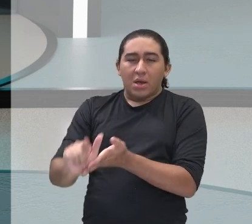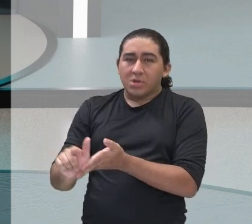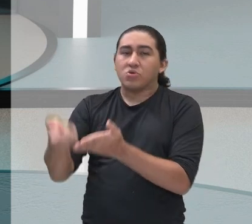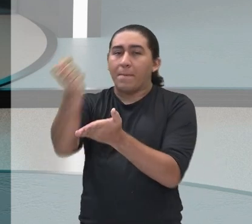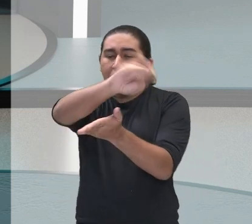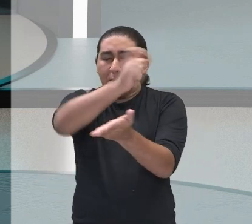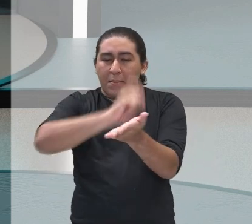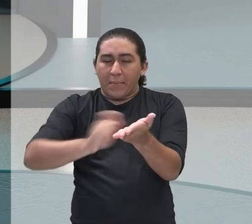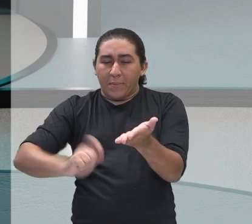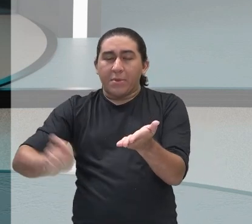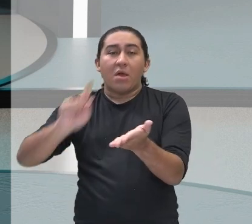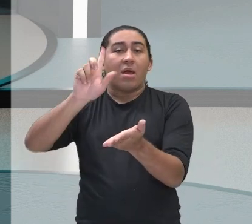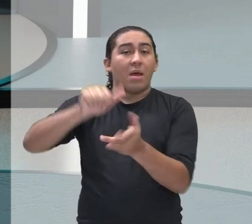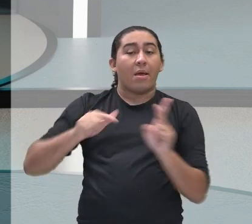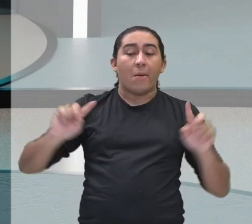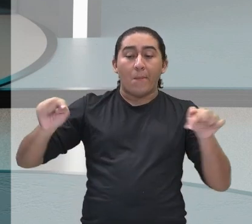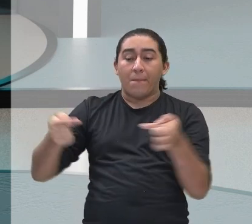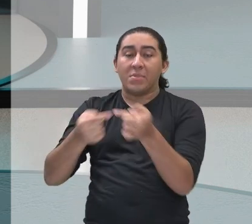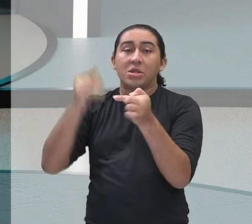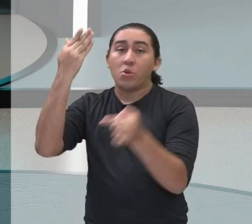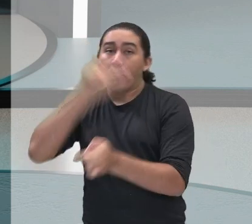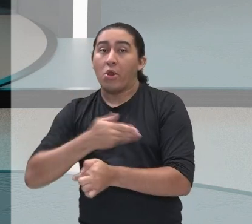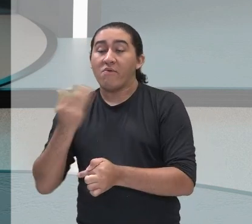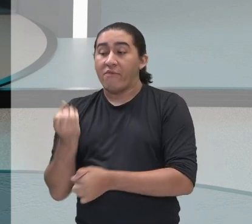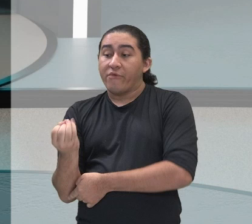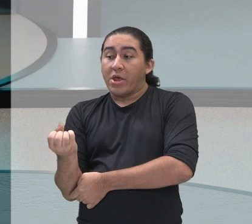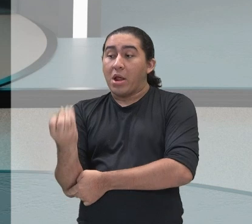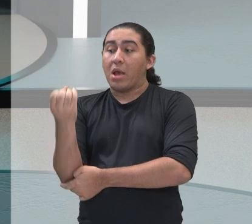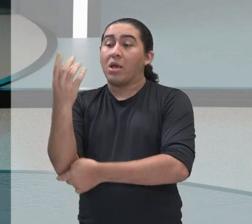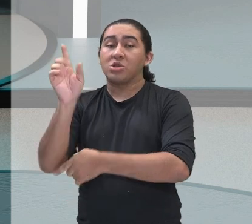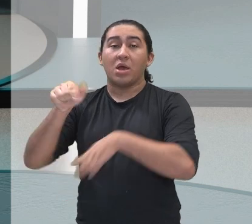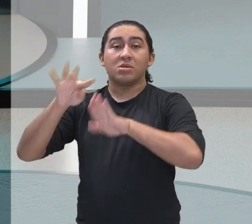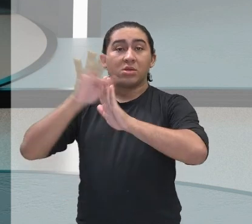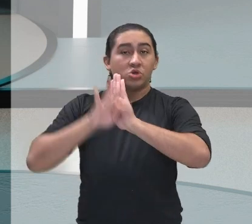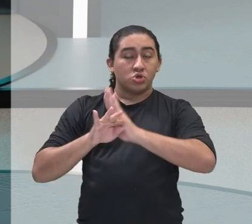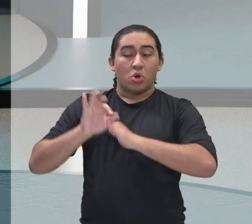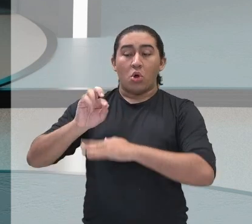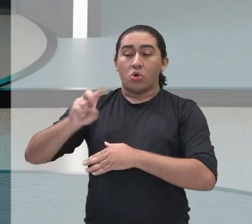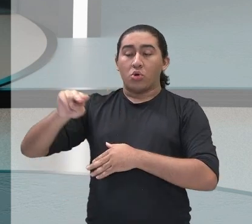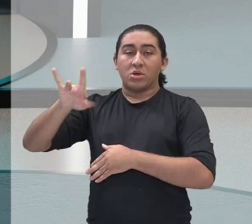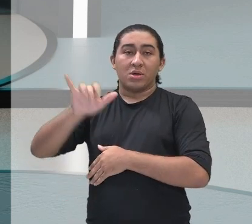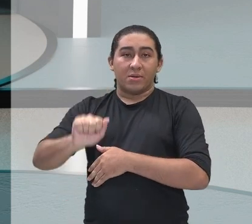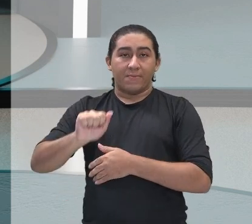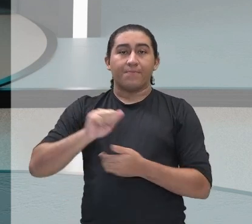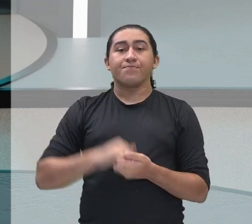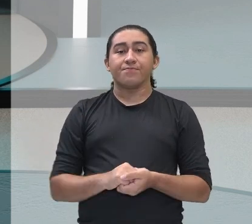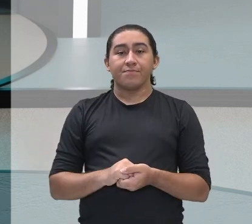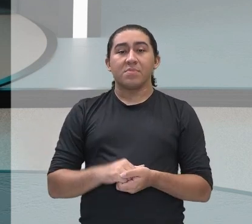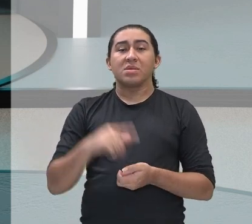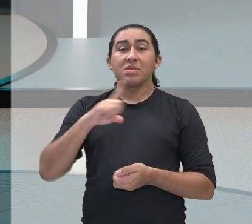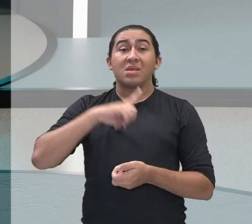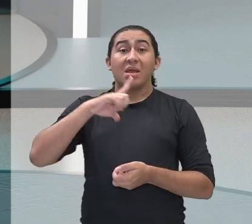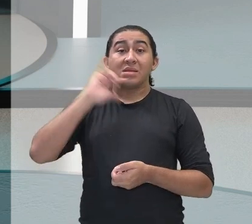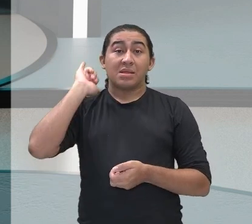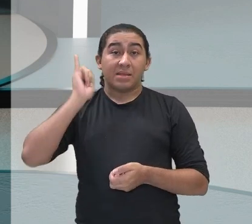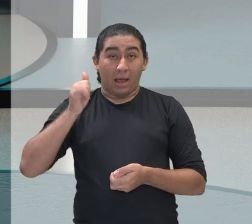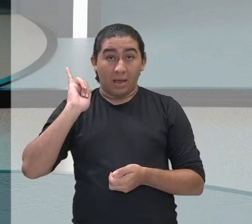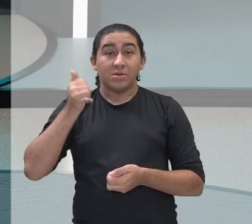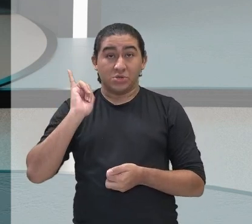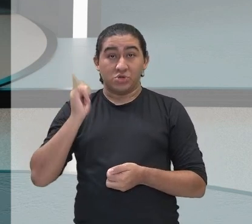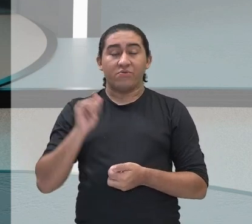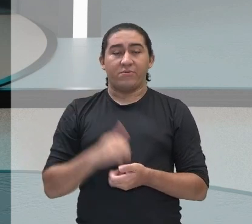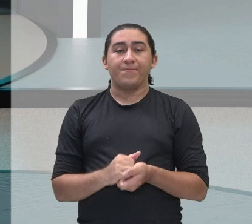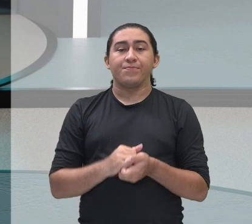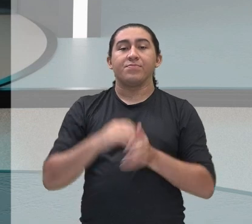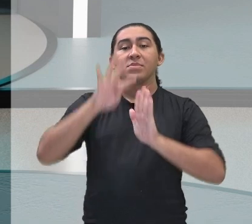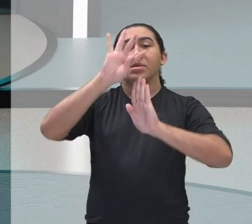de viagens em forma de crônica. A crônica, ela tem narrativa, né?